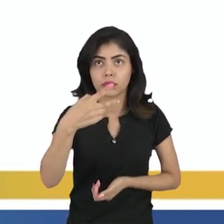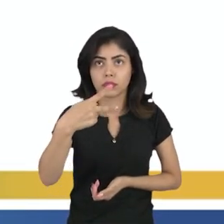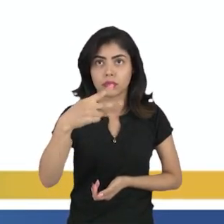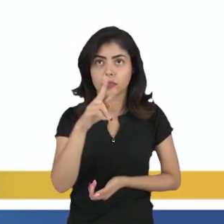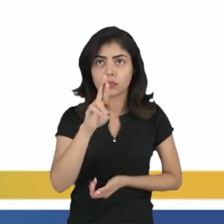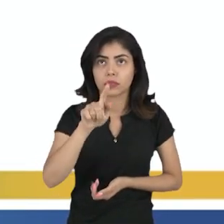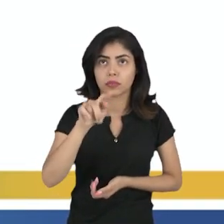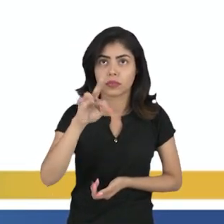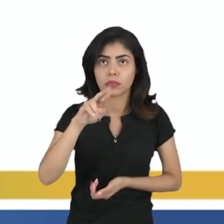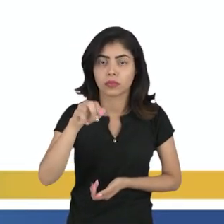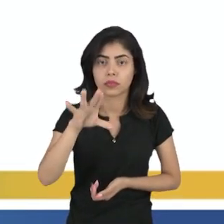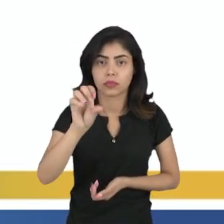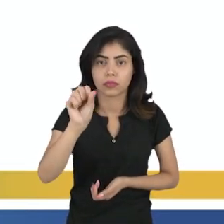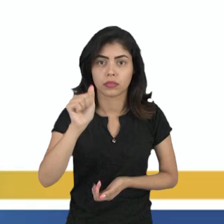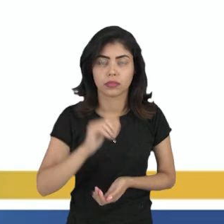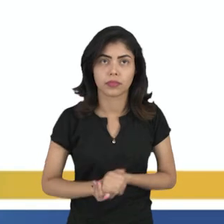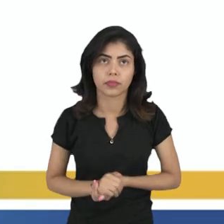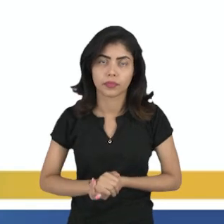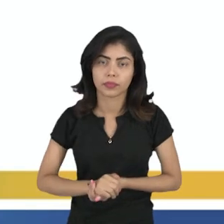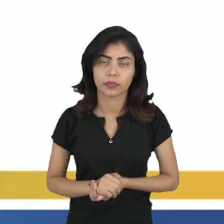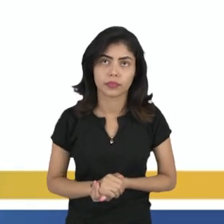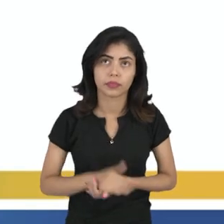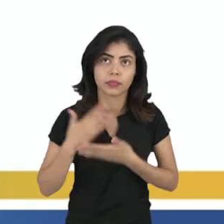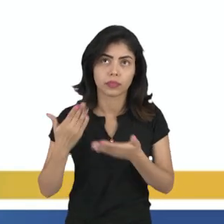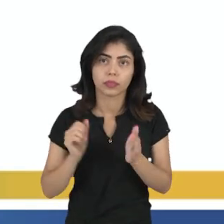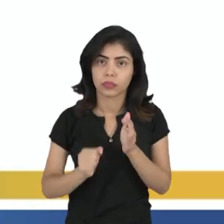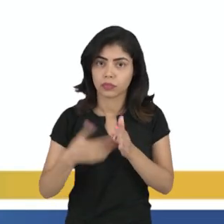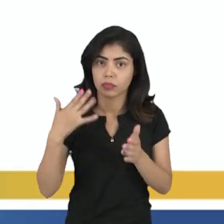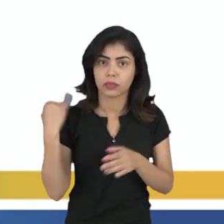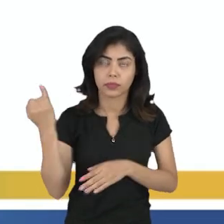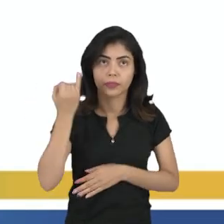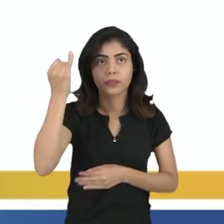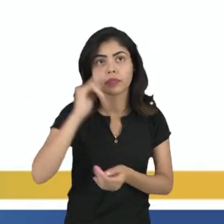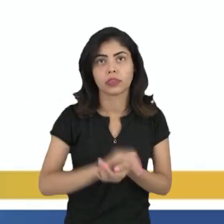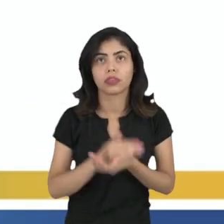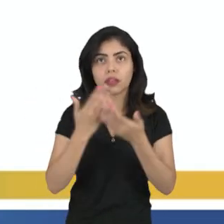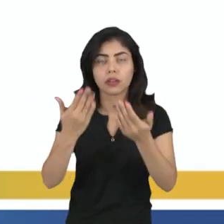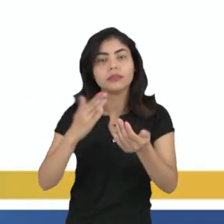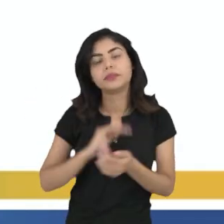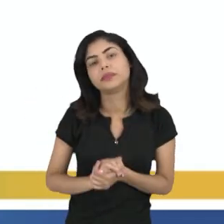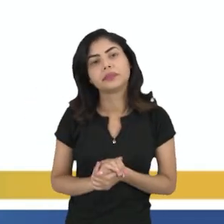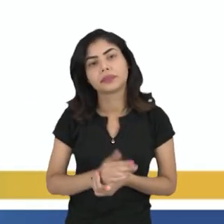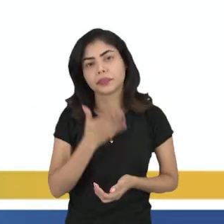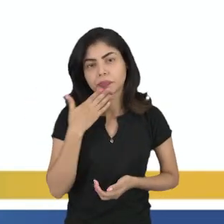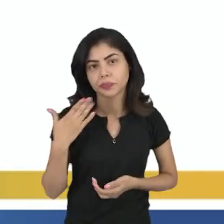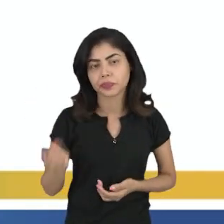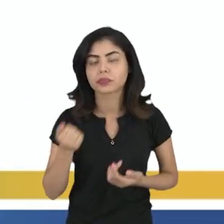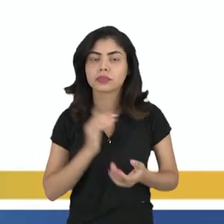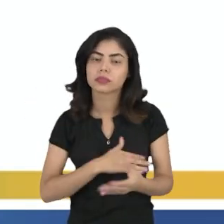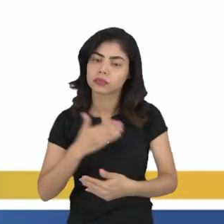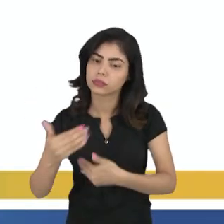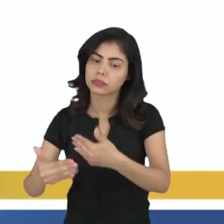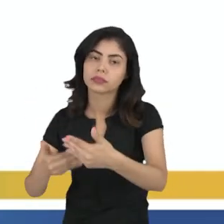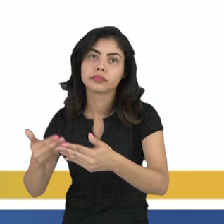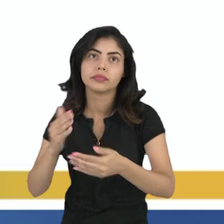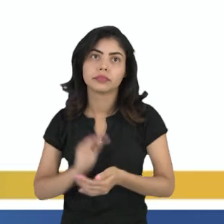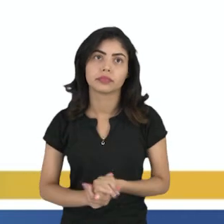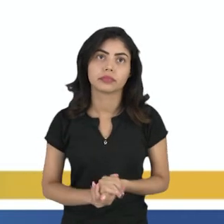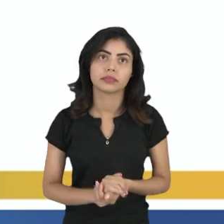estrogênio e a progesterona, que são muito importantes aí para garantia também do processo